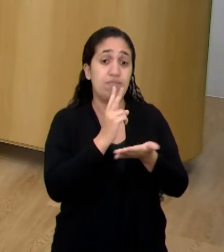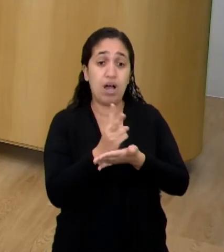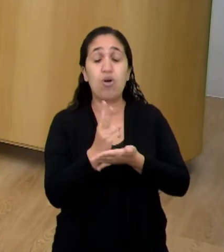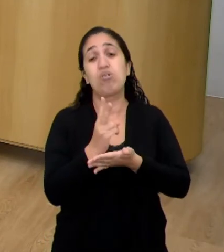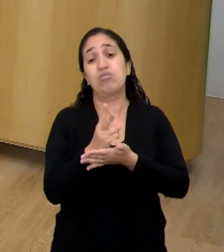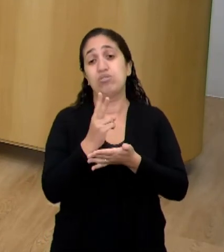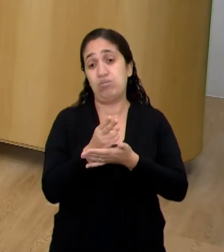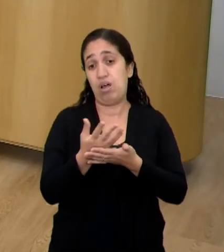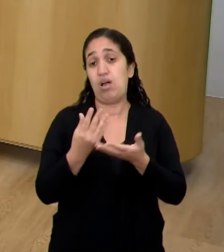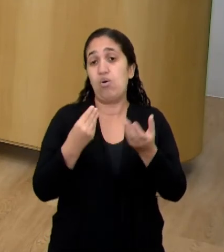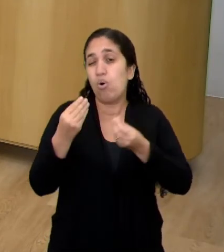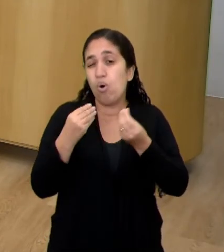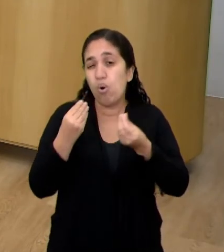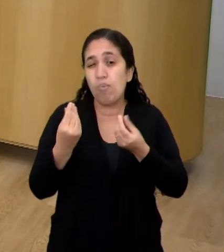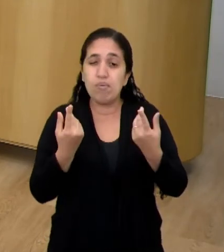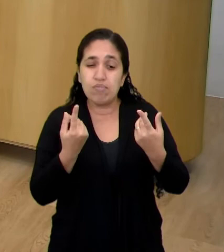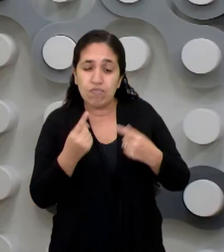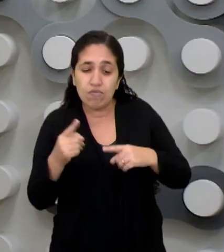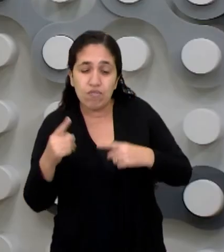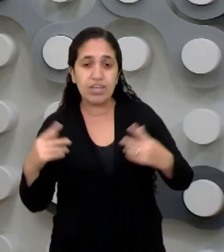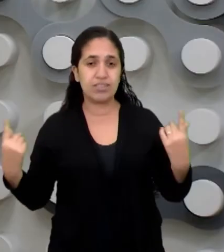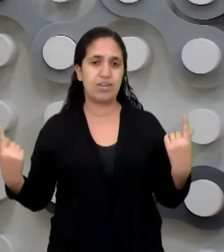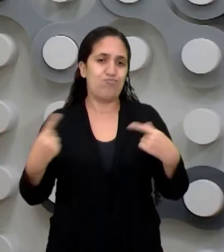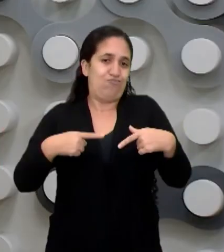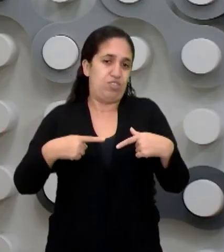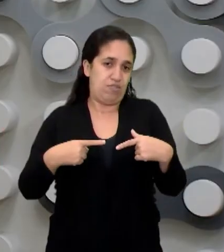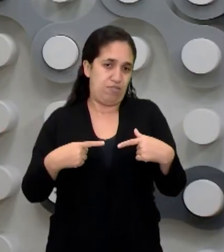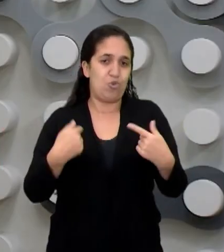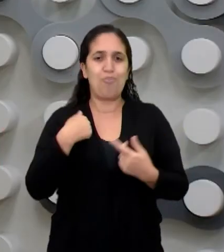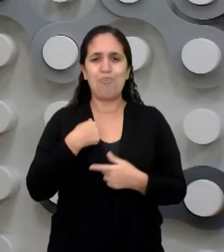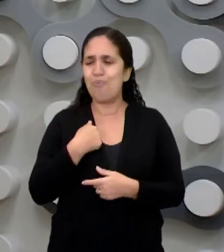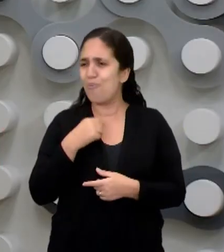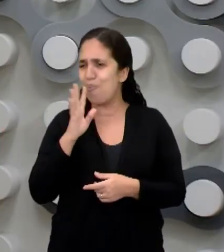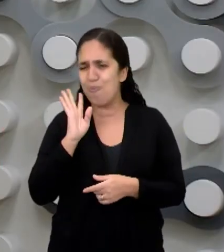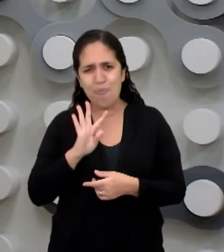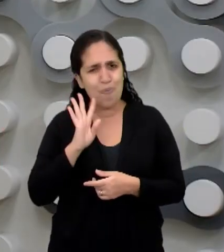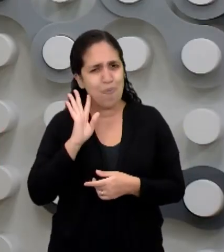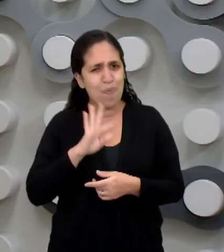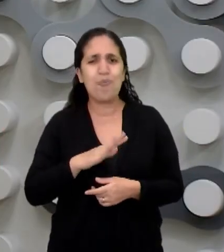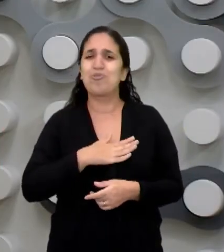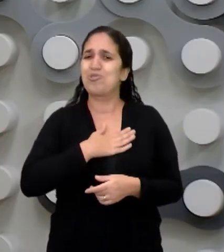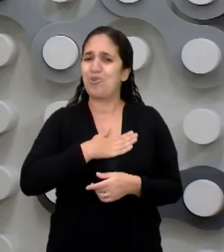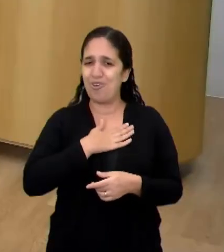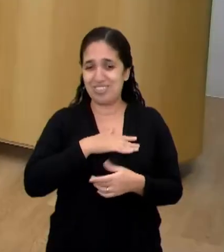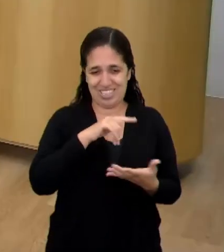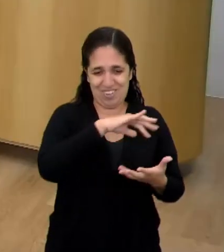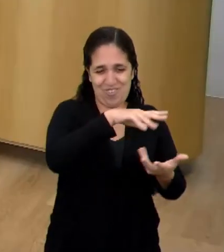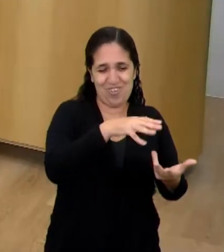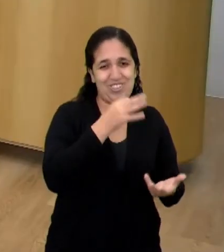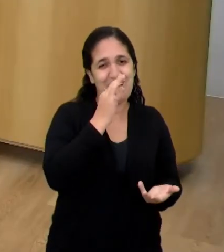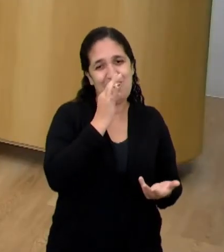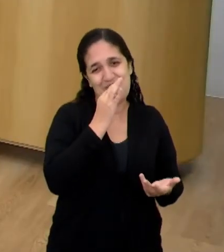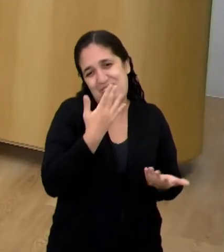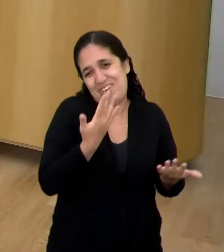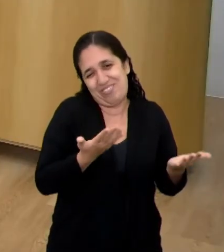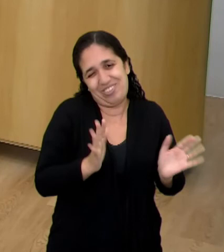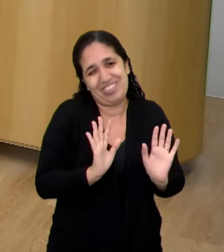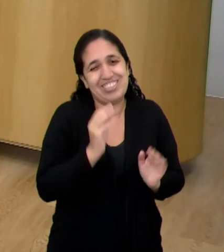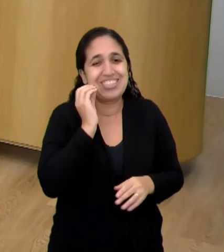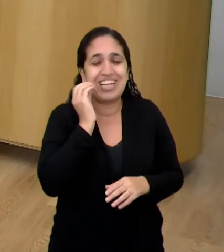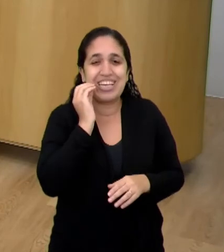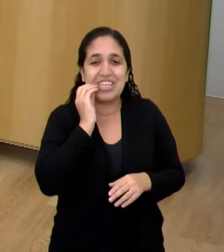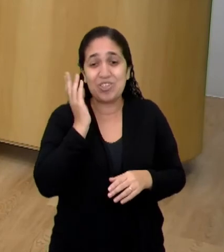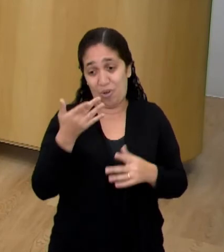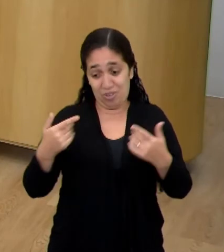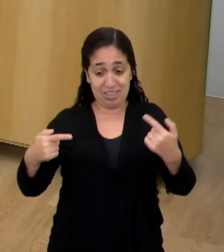Como que vai enfrentar todos esses desafios. Mas eu adorei, assim, o nosso Hoje de Café foi improvisado, a gente não terminou legalzinho aqui, mas foi um debate, é